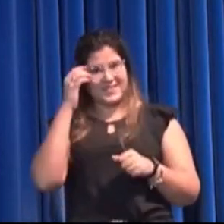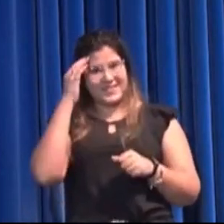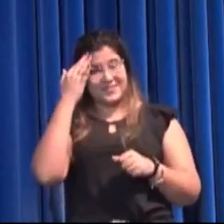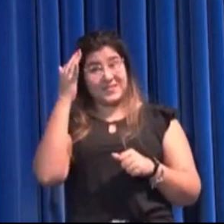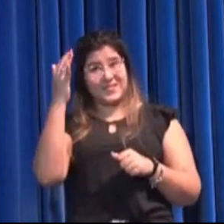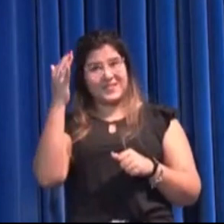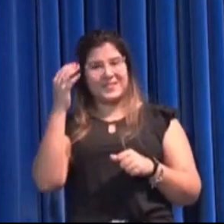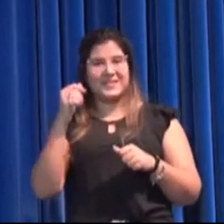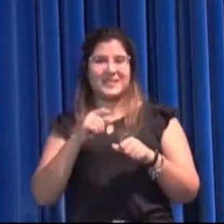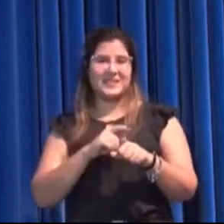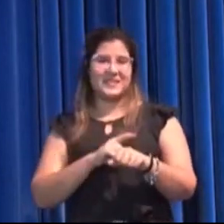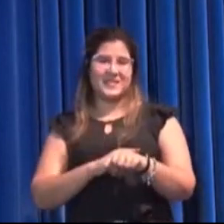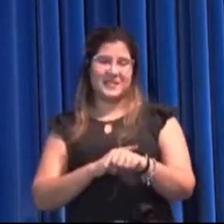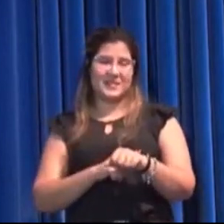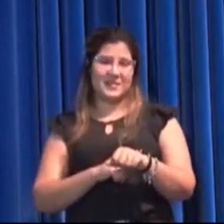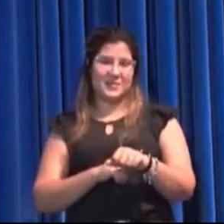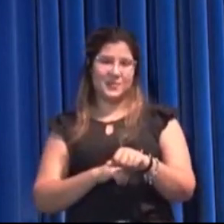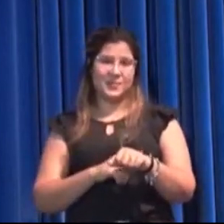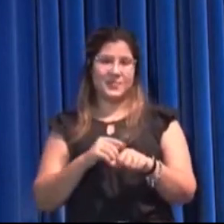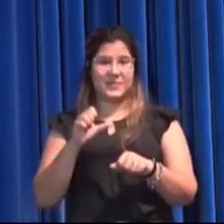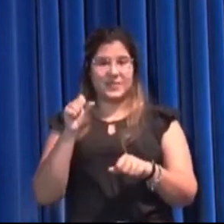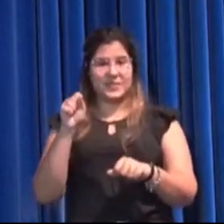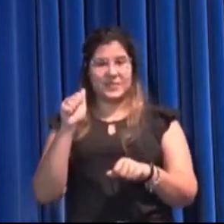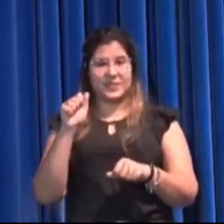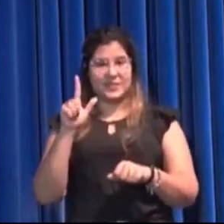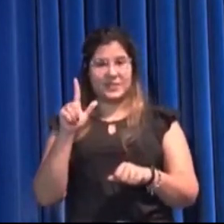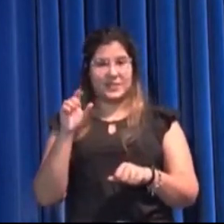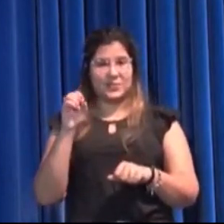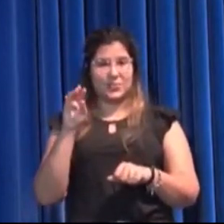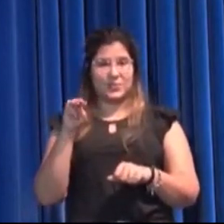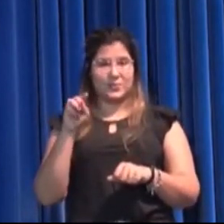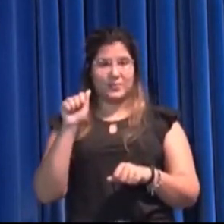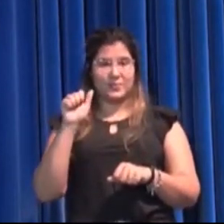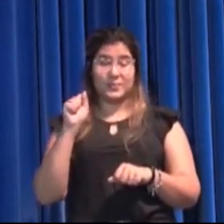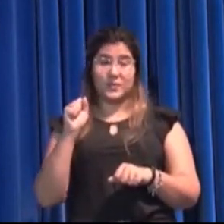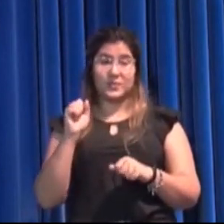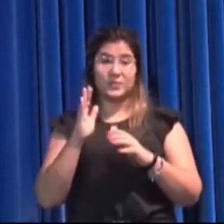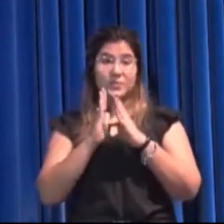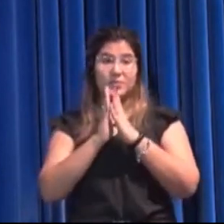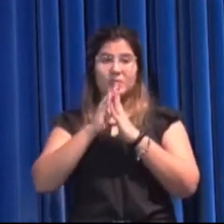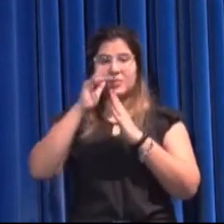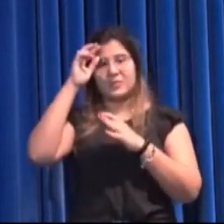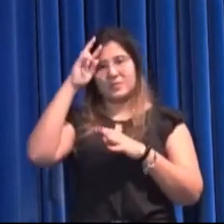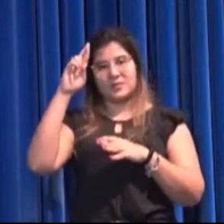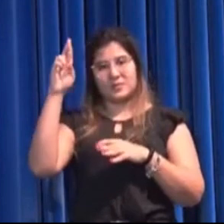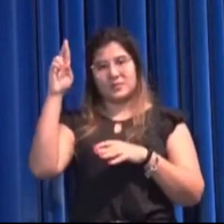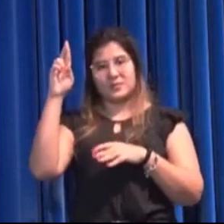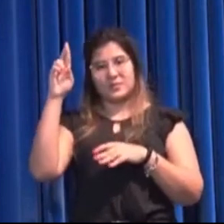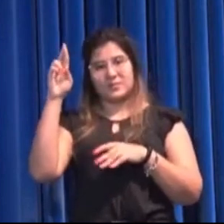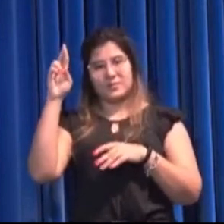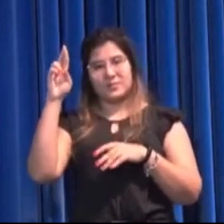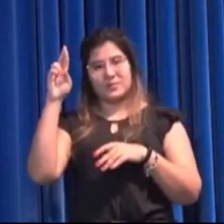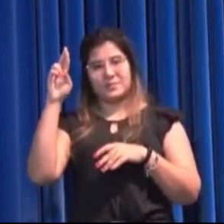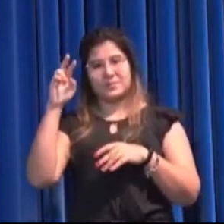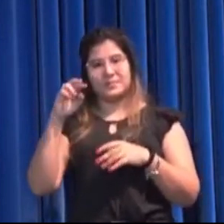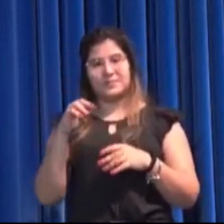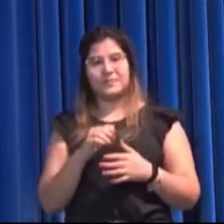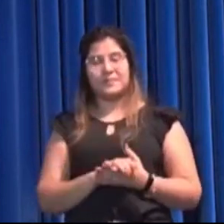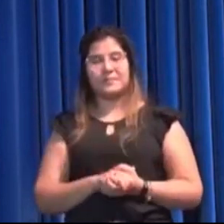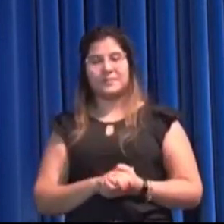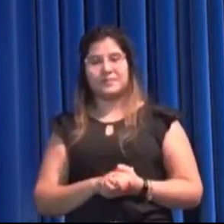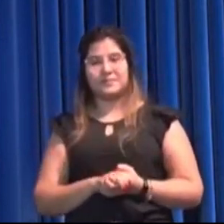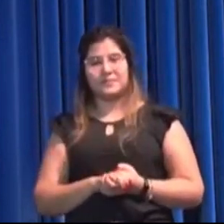onde Salomão ora ao Senhor em benefício do seu povo e benefício da